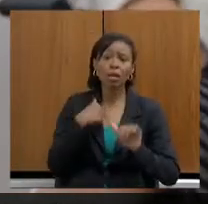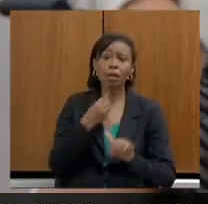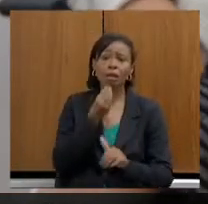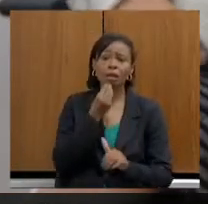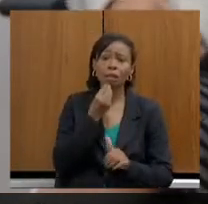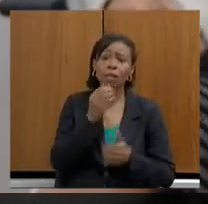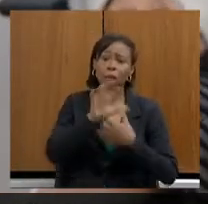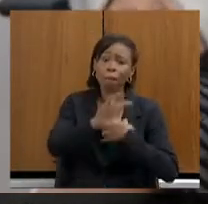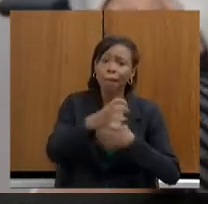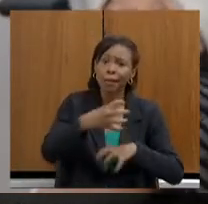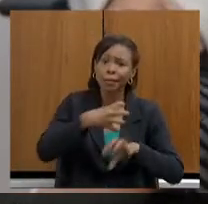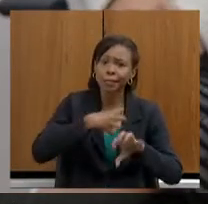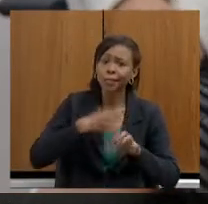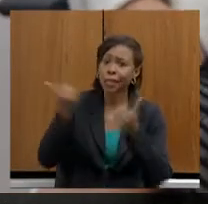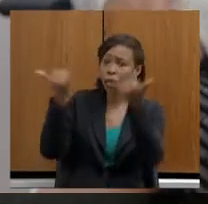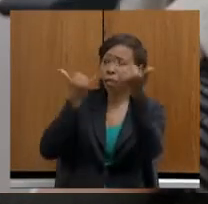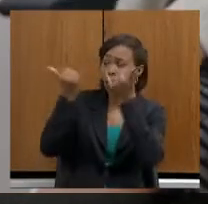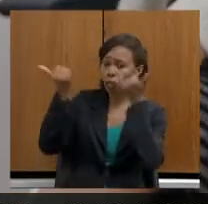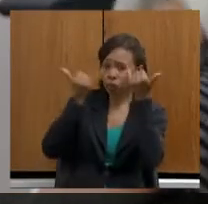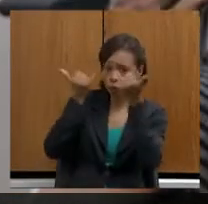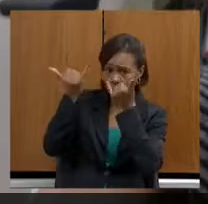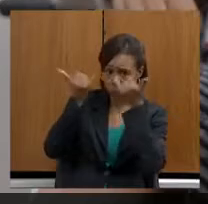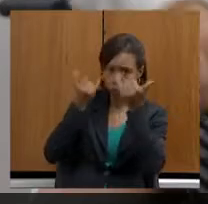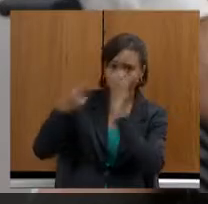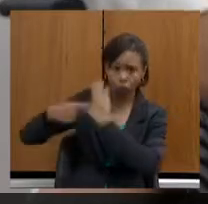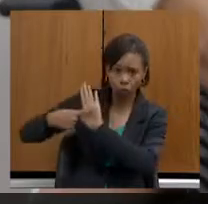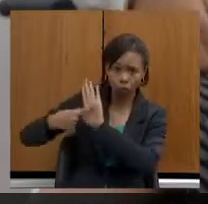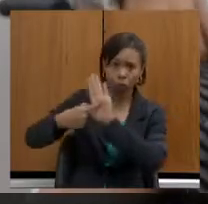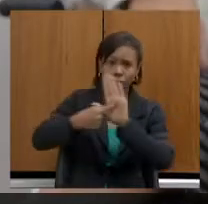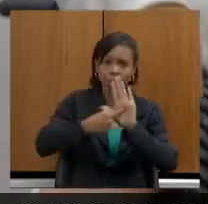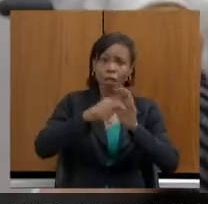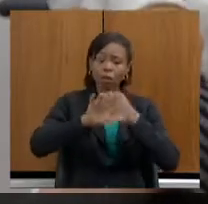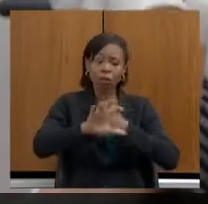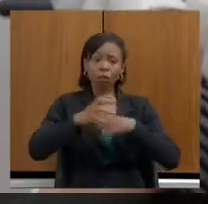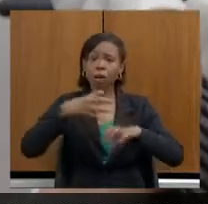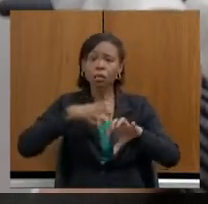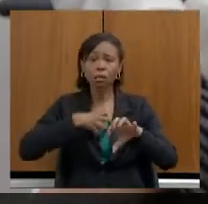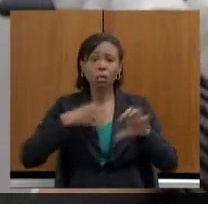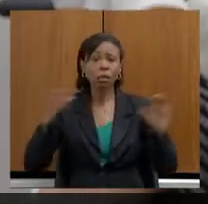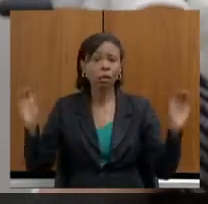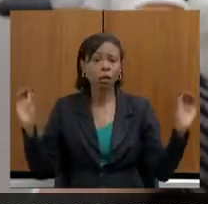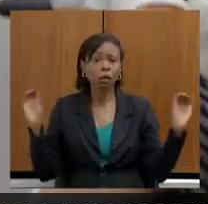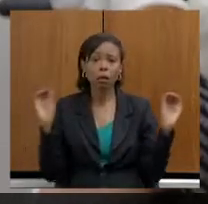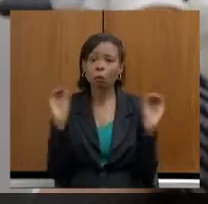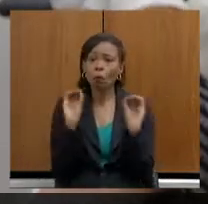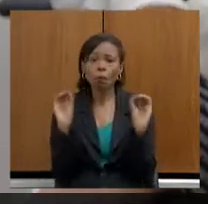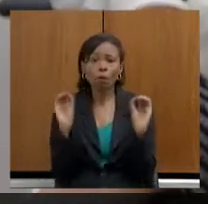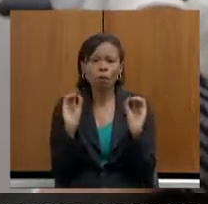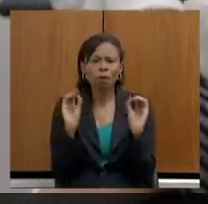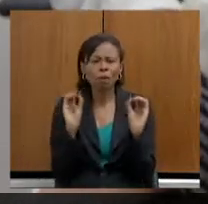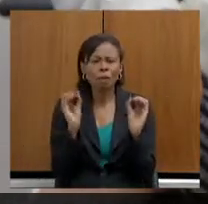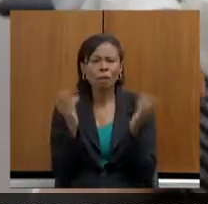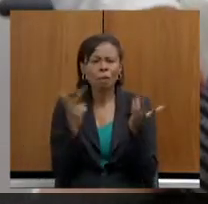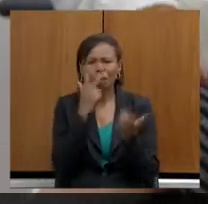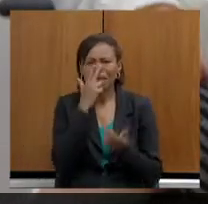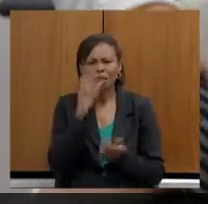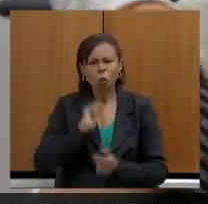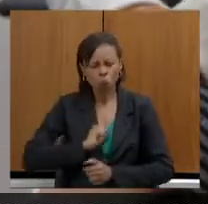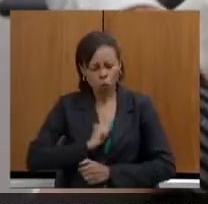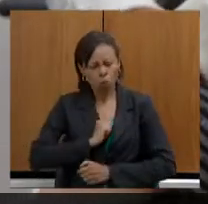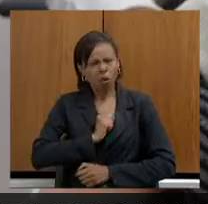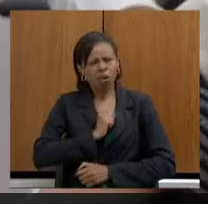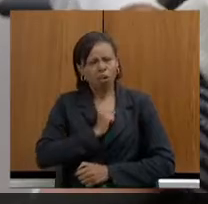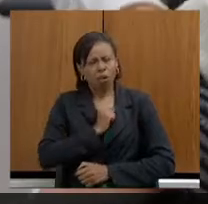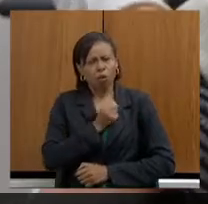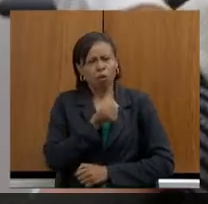trazer essas informações da dos depoimentos não trouxe empatia não parece que trouxe ódio forma